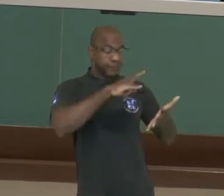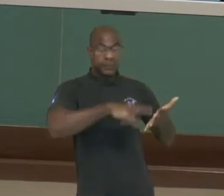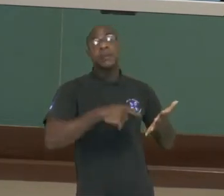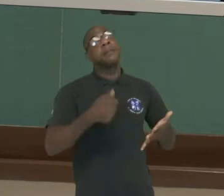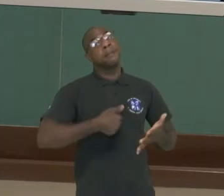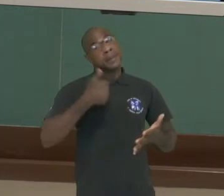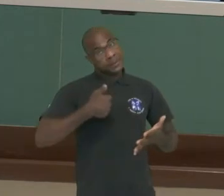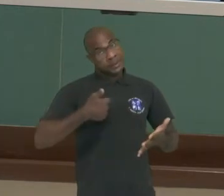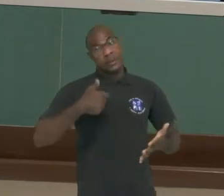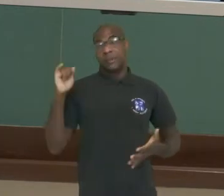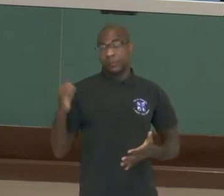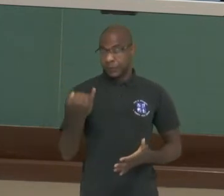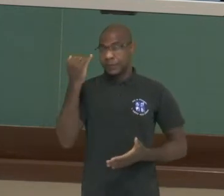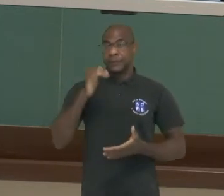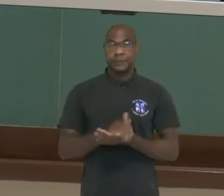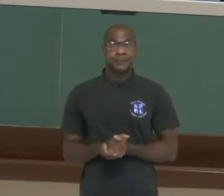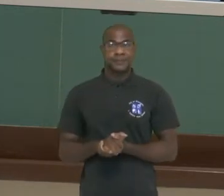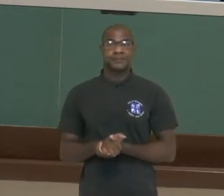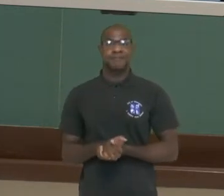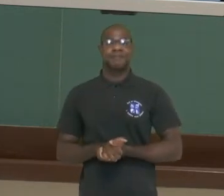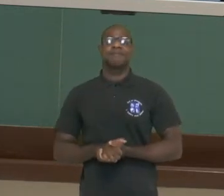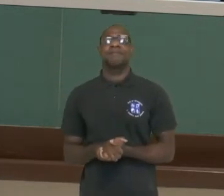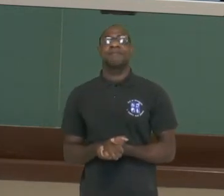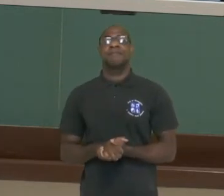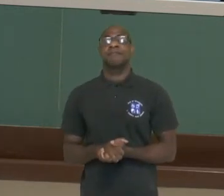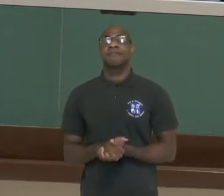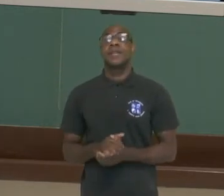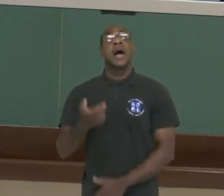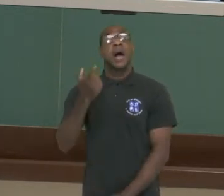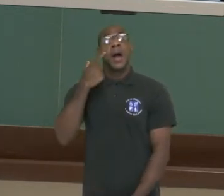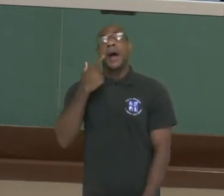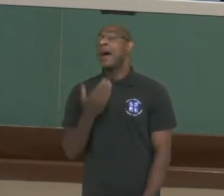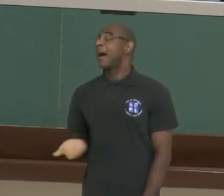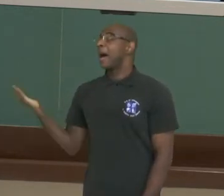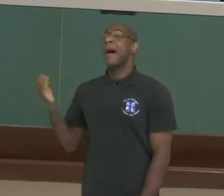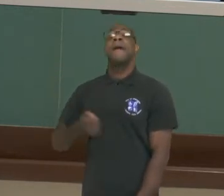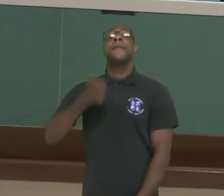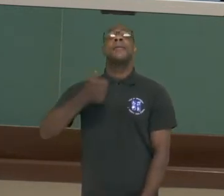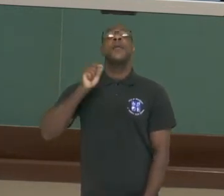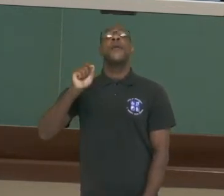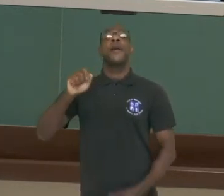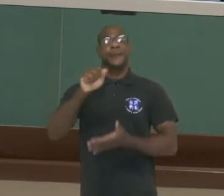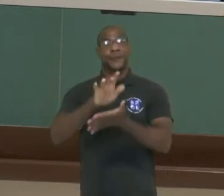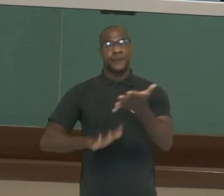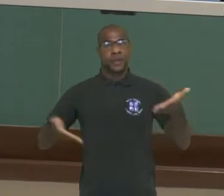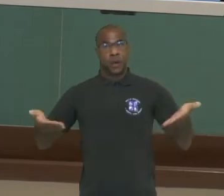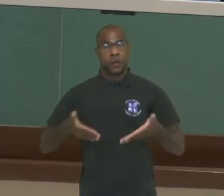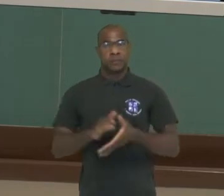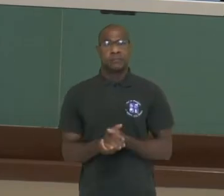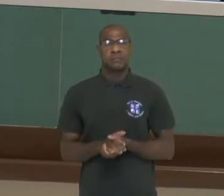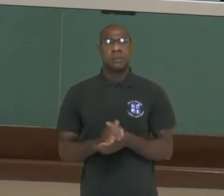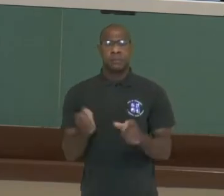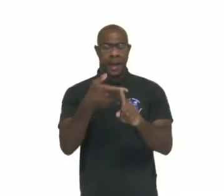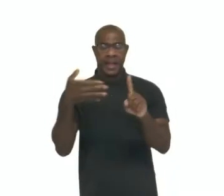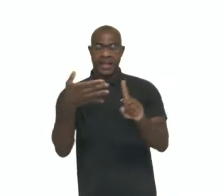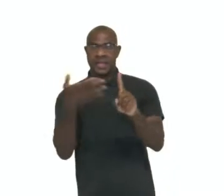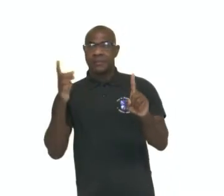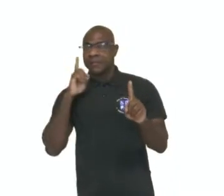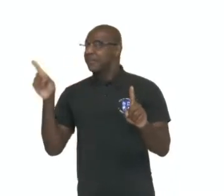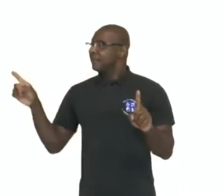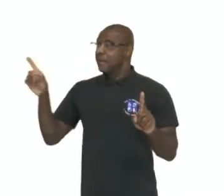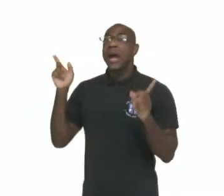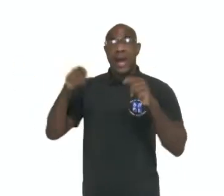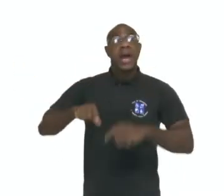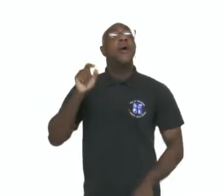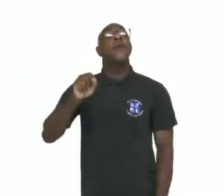passado por uma consulta médica. Vamos à nossa primeira atividade. A síndrome de Turner trata-se